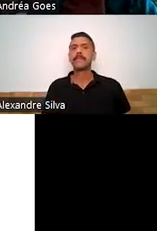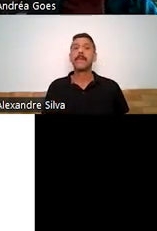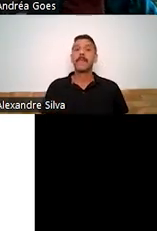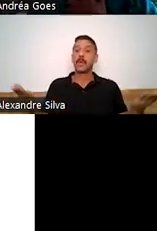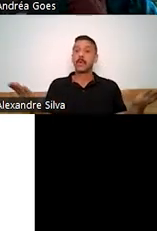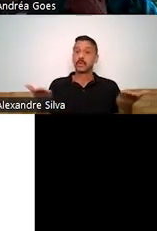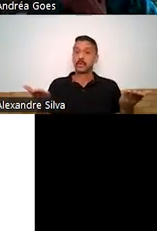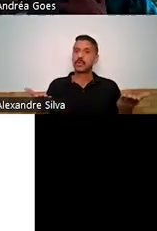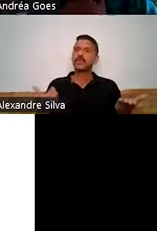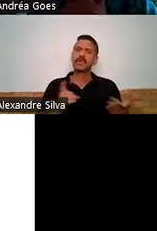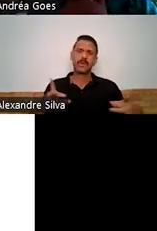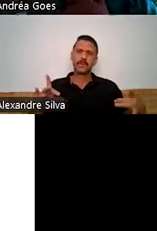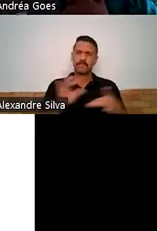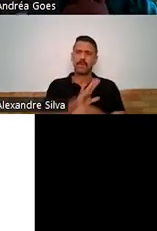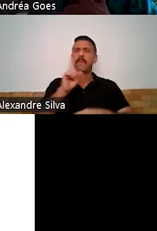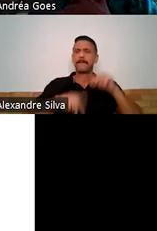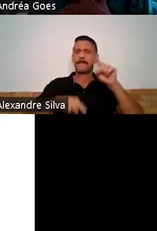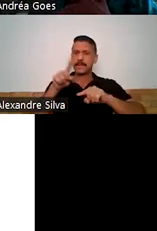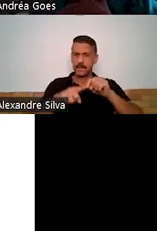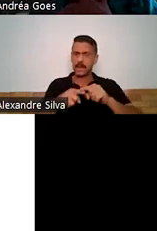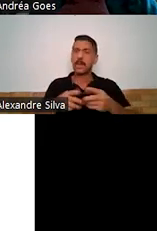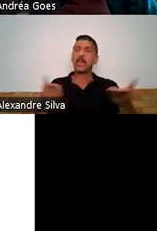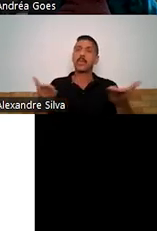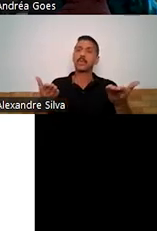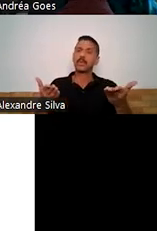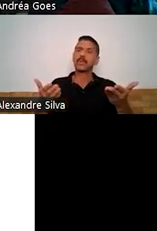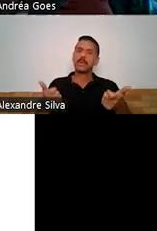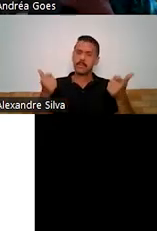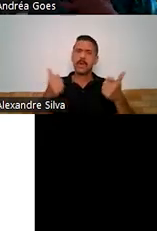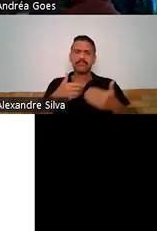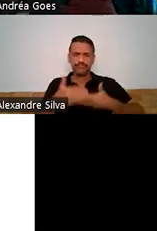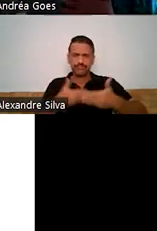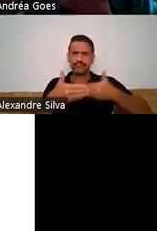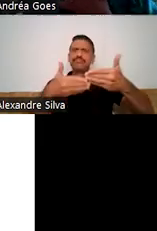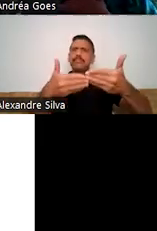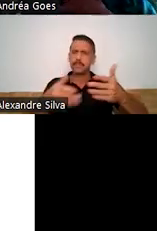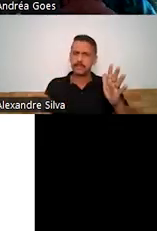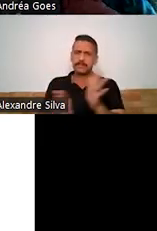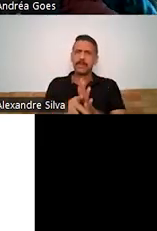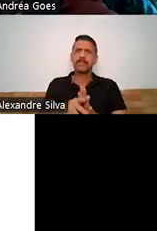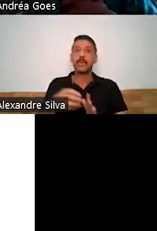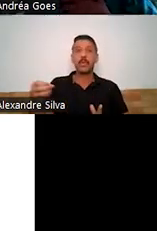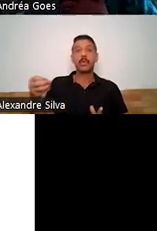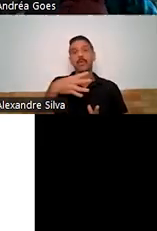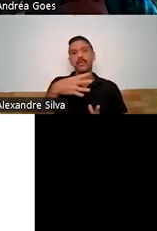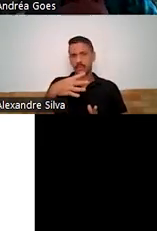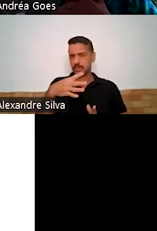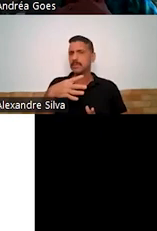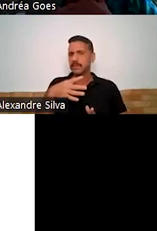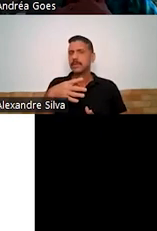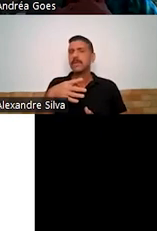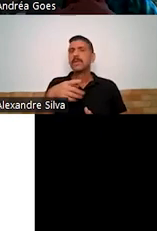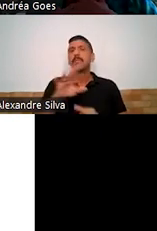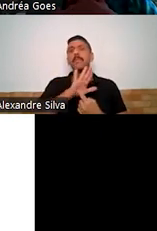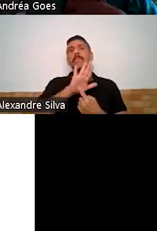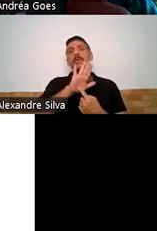dia a gente já tem o material mais, o sequenciamento já do Next Generation Sequencing, e aí a gente tenta trazer